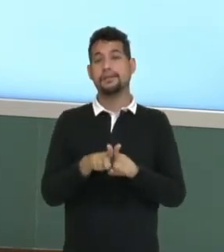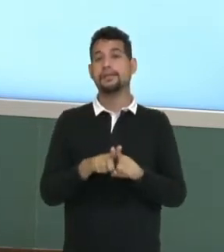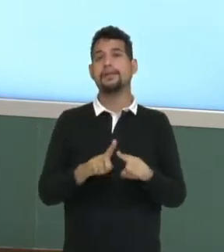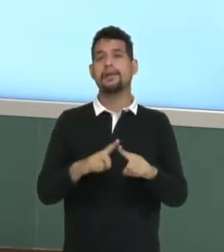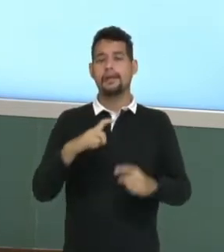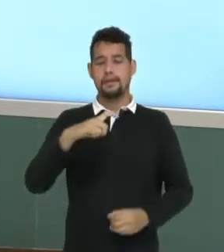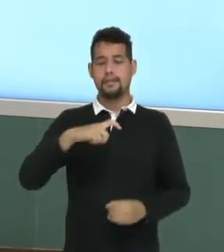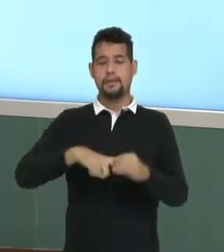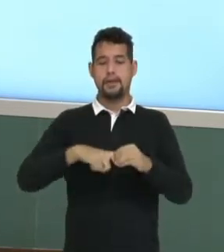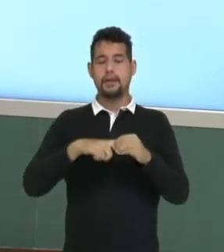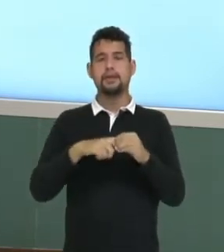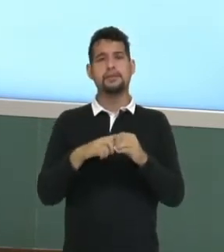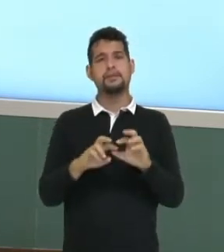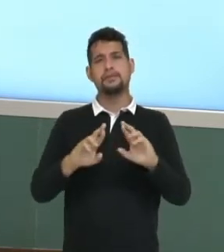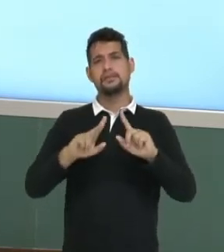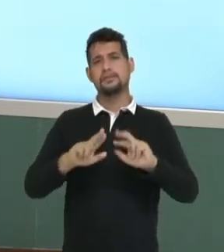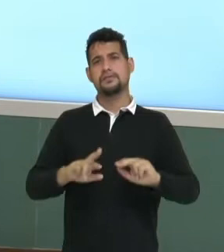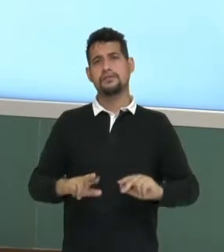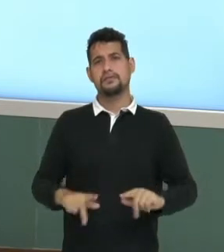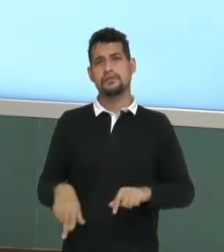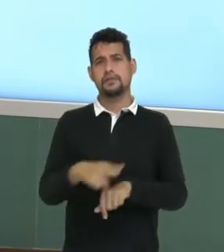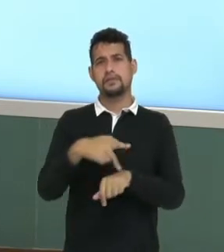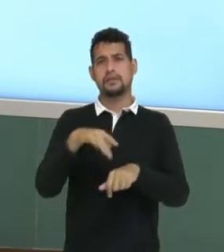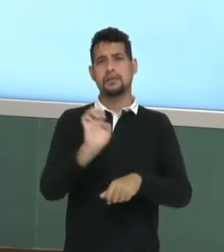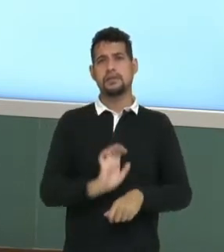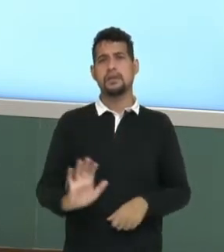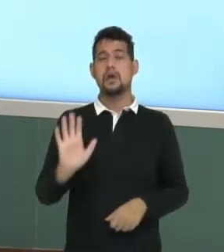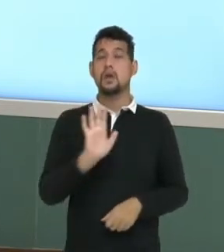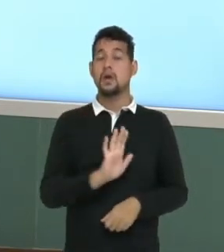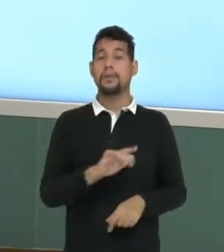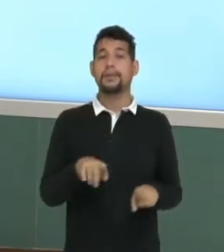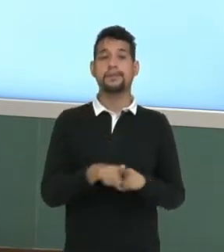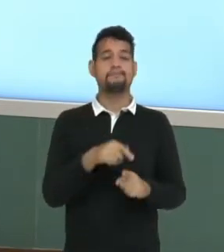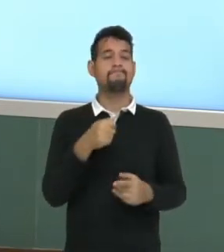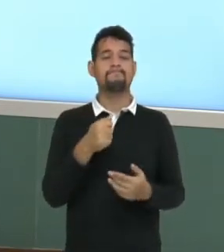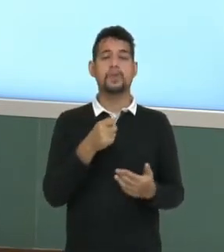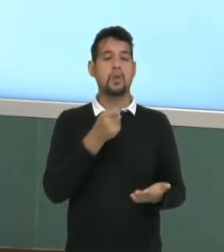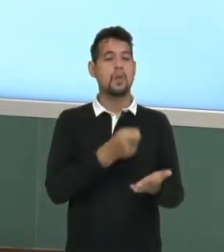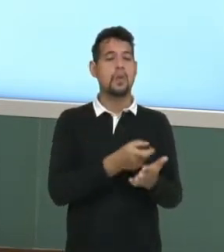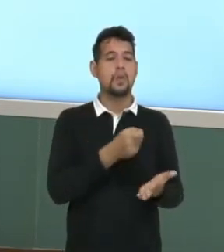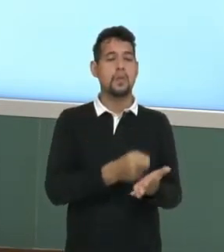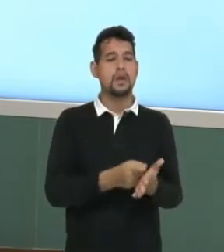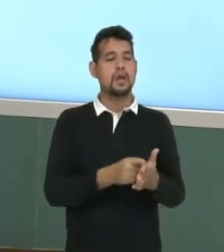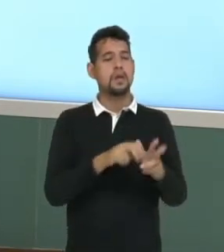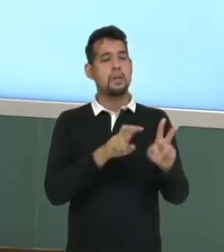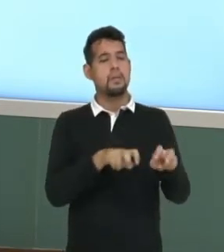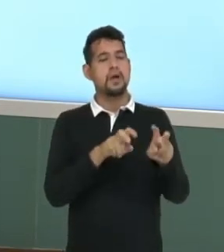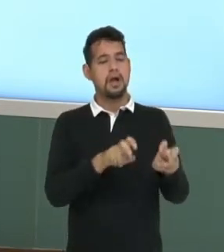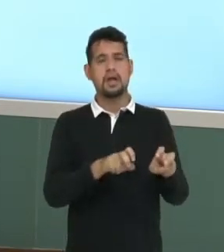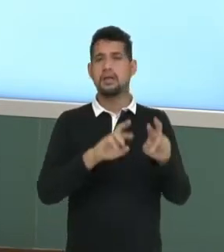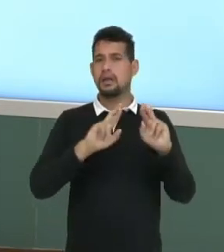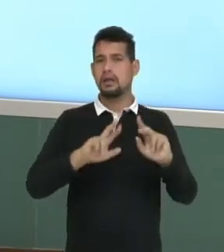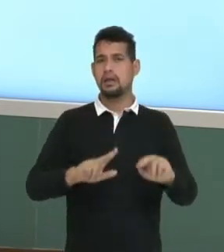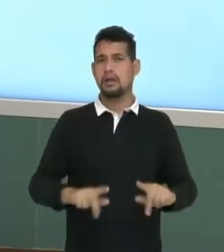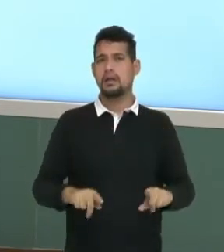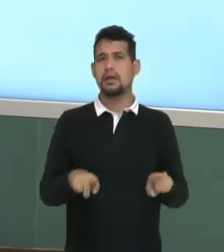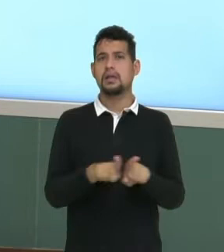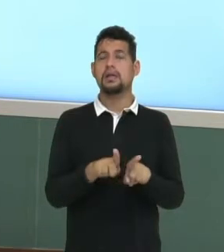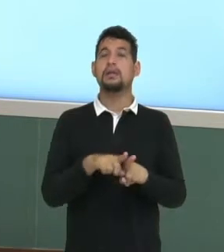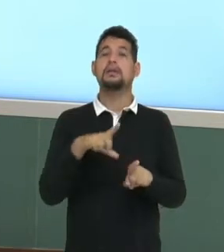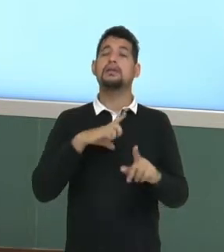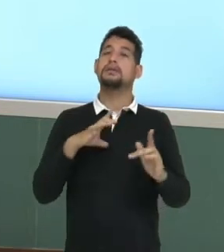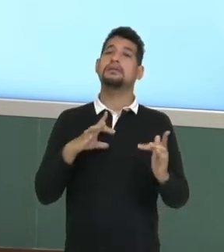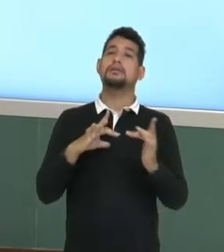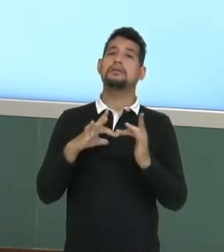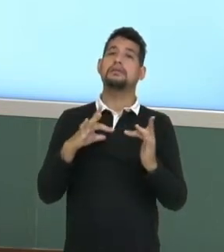parceira comercial de diversos países da Europa, comprando produtos agrícolas, matéria-prima, como também tinha uma